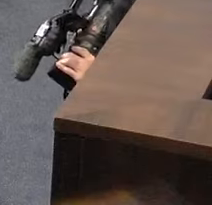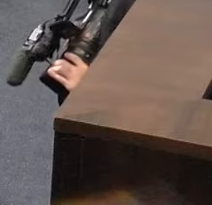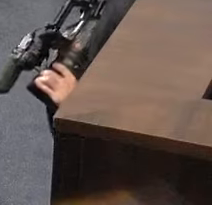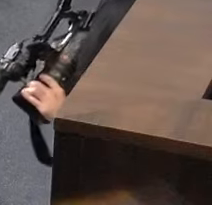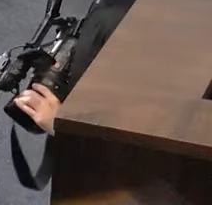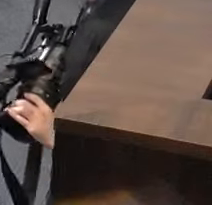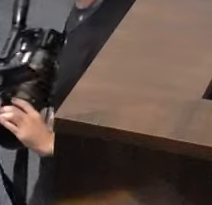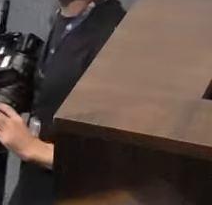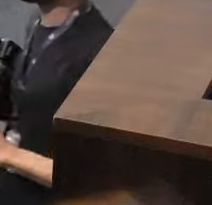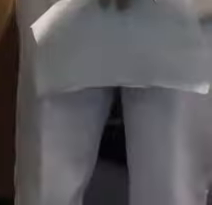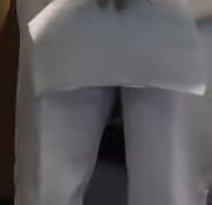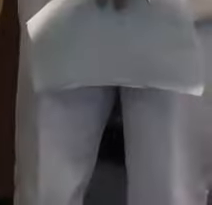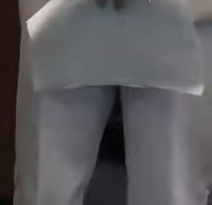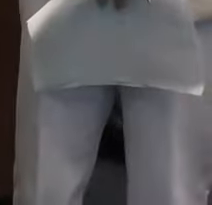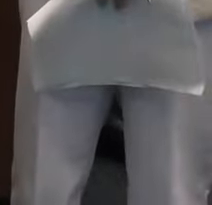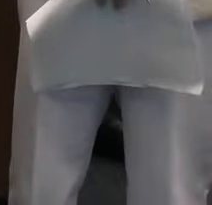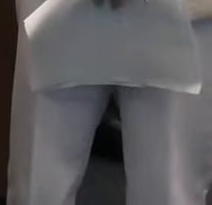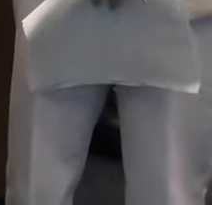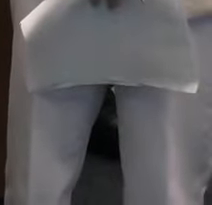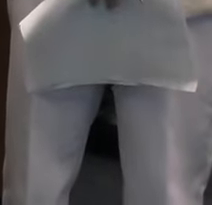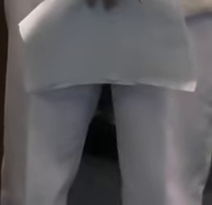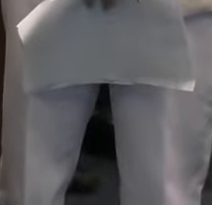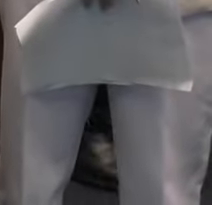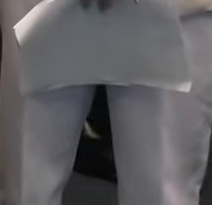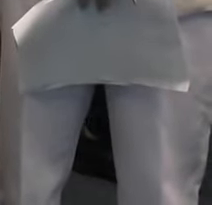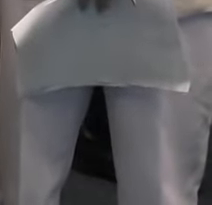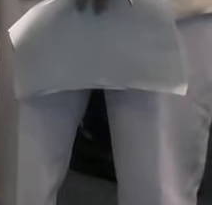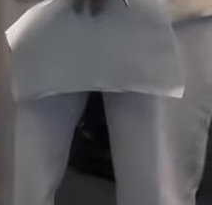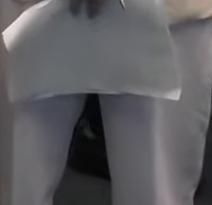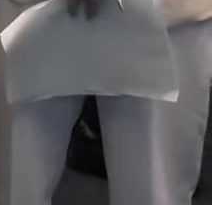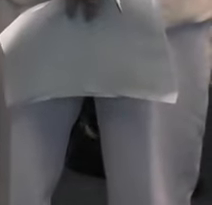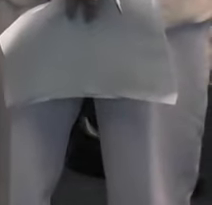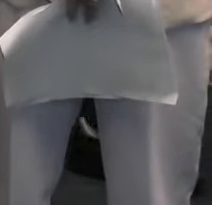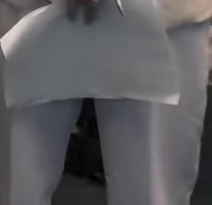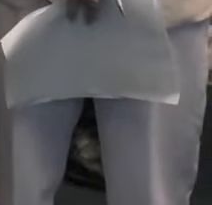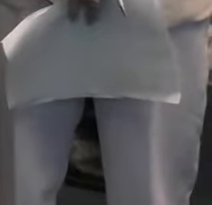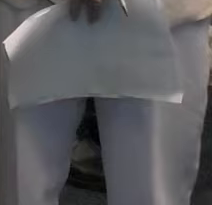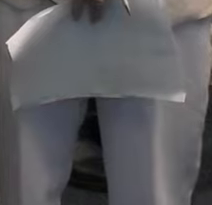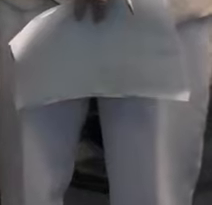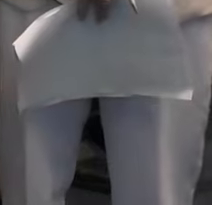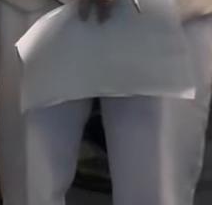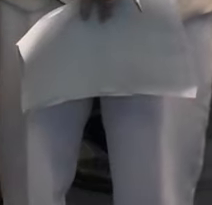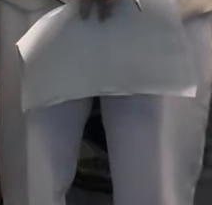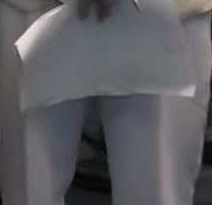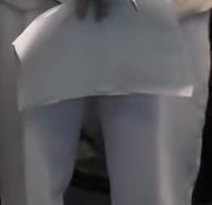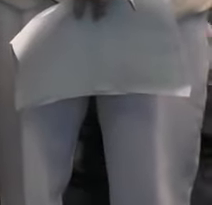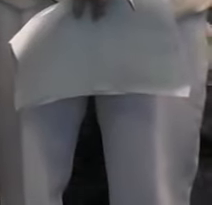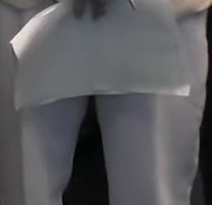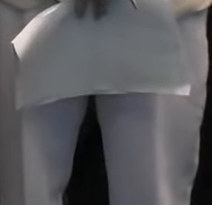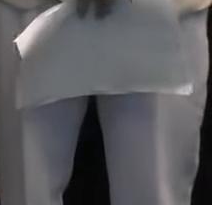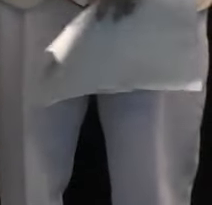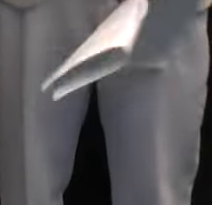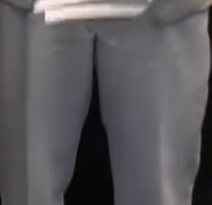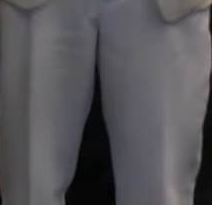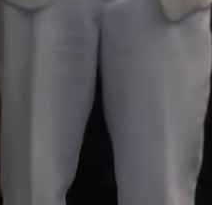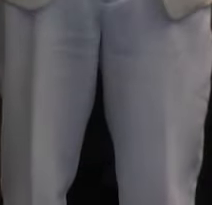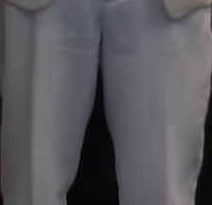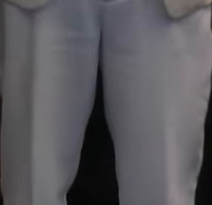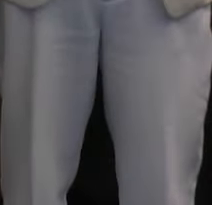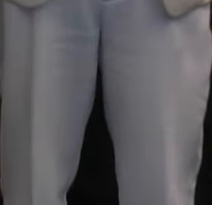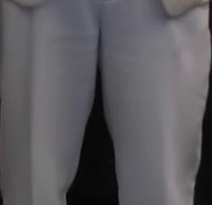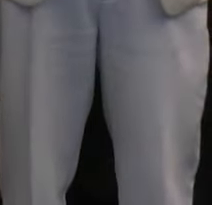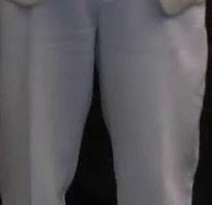Vossa Excelência pronunciou. Está mantido no parágrafo 1º do artigo 4, que é o Conselho Gestor. É